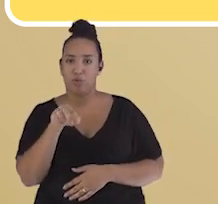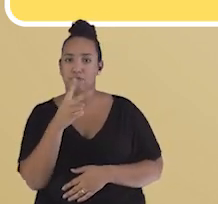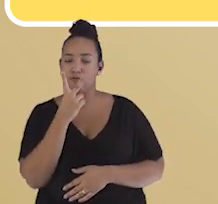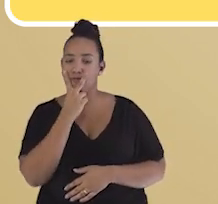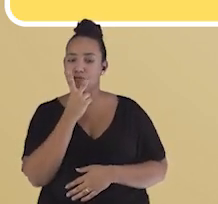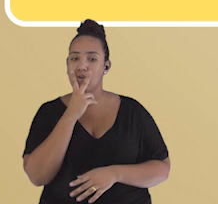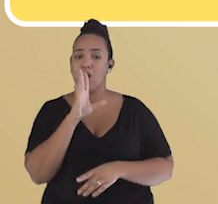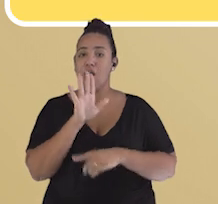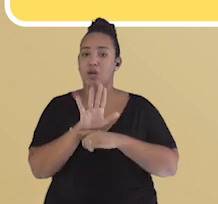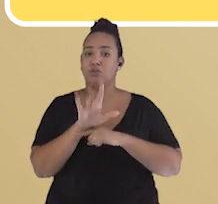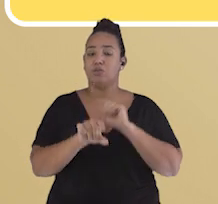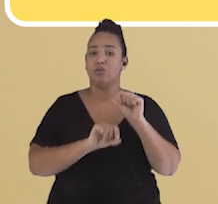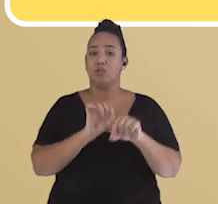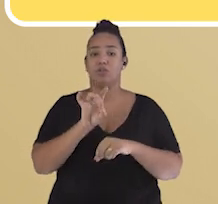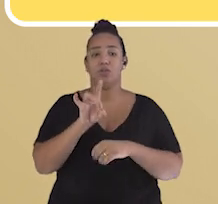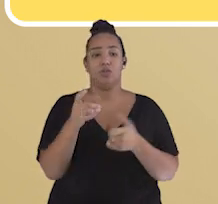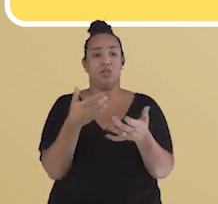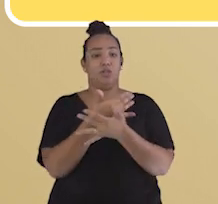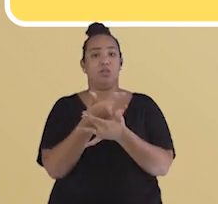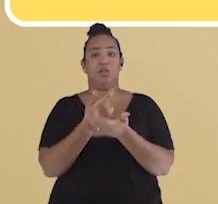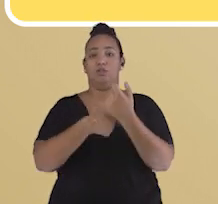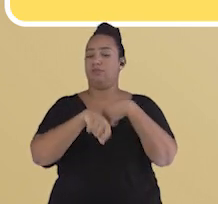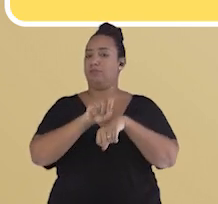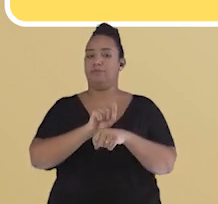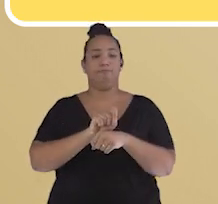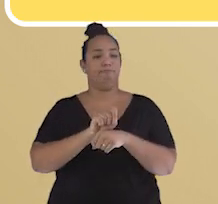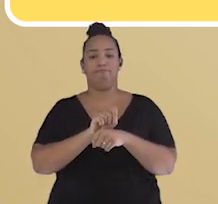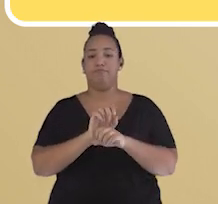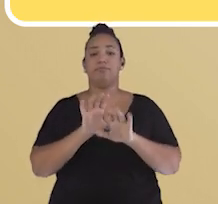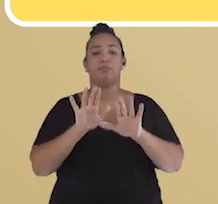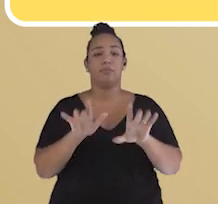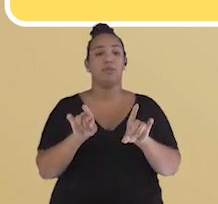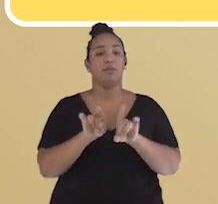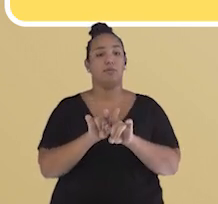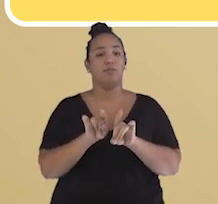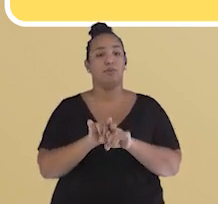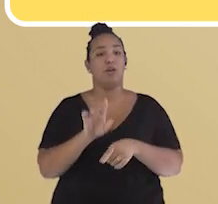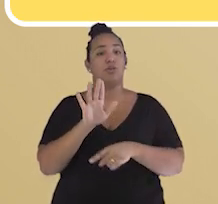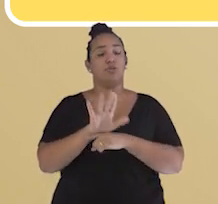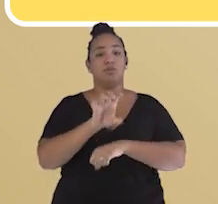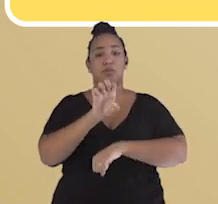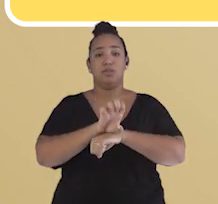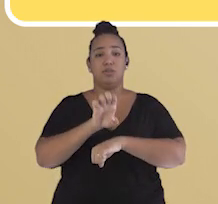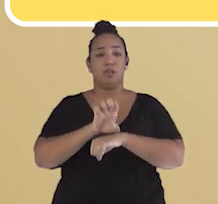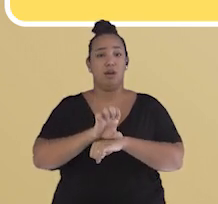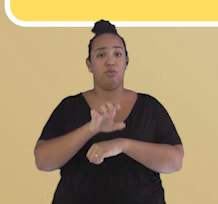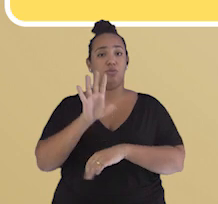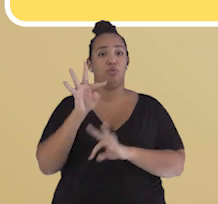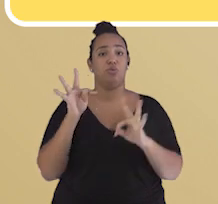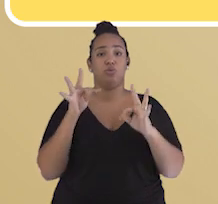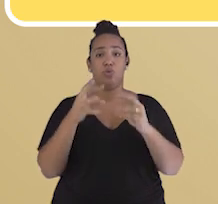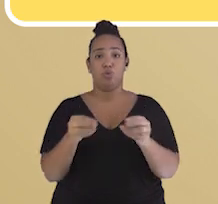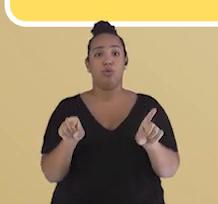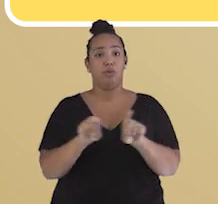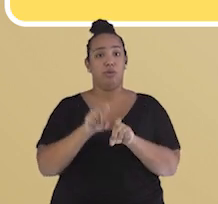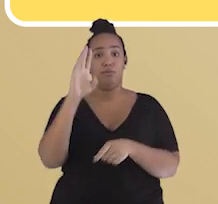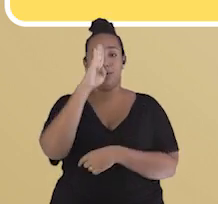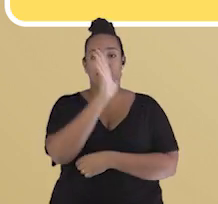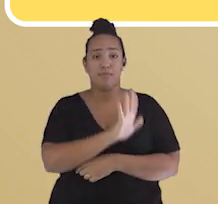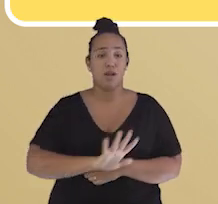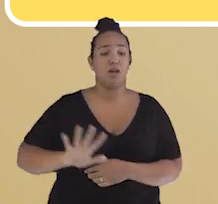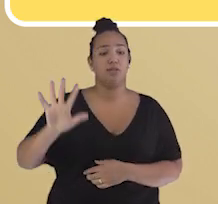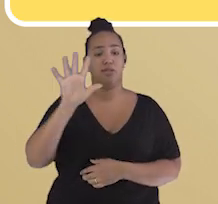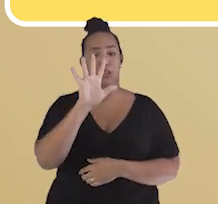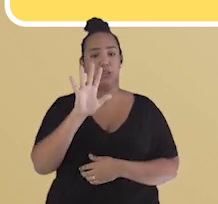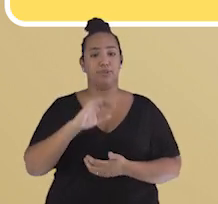modificações na infraestrutura e urbanização dos espaços. Por exemplo, o Porto de Vitória, que comentamos